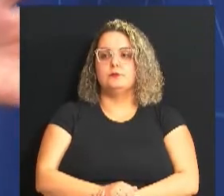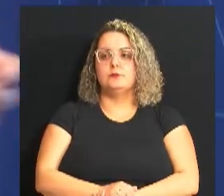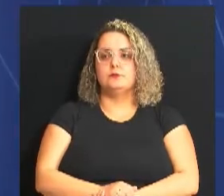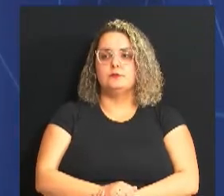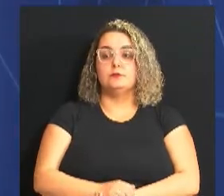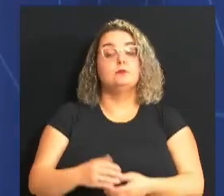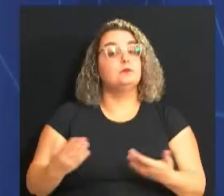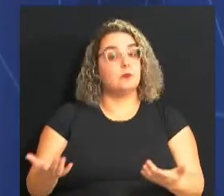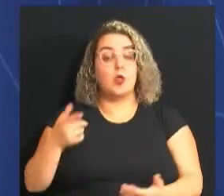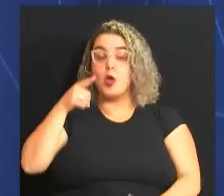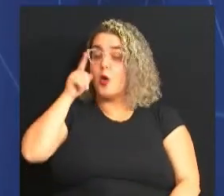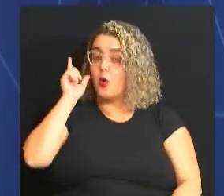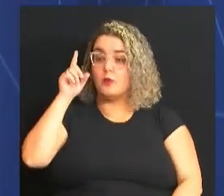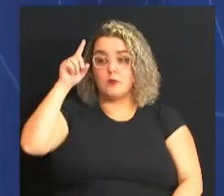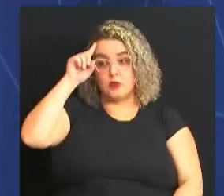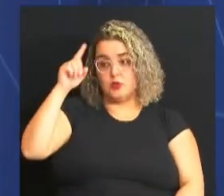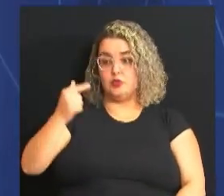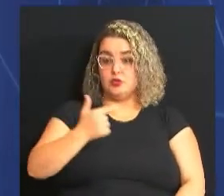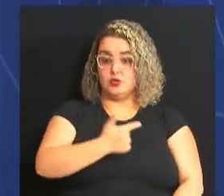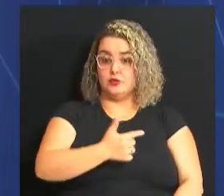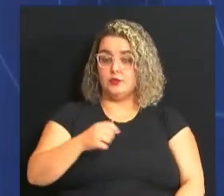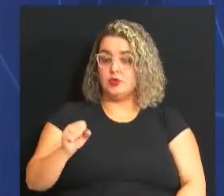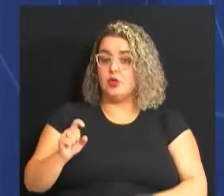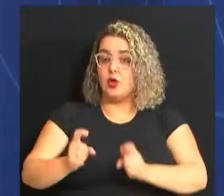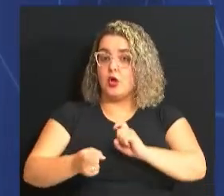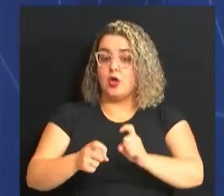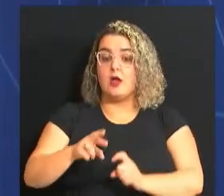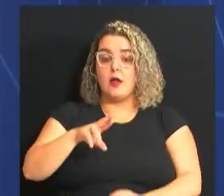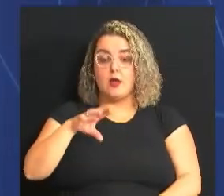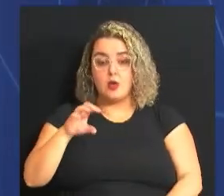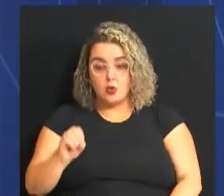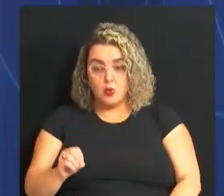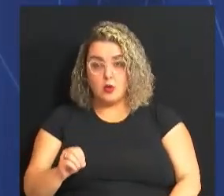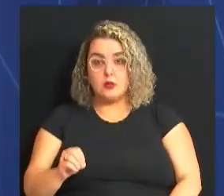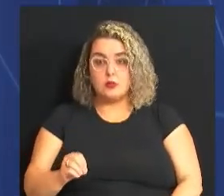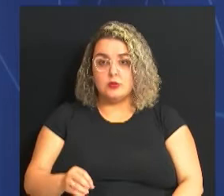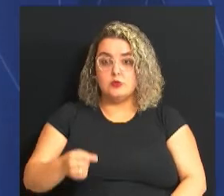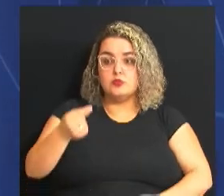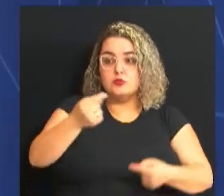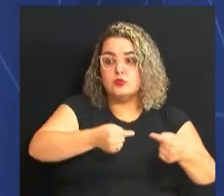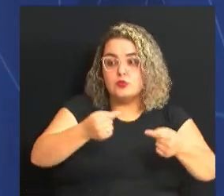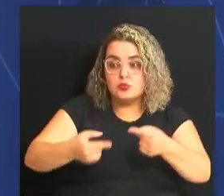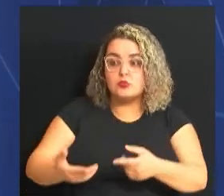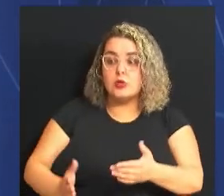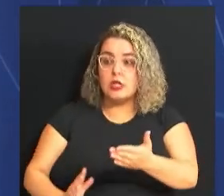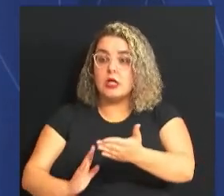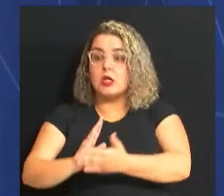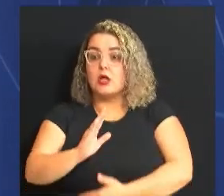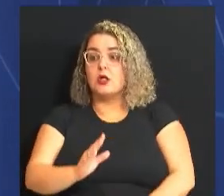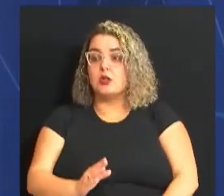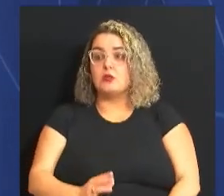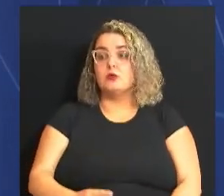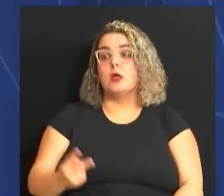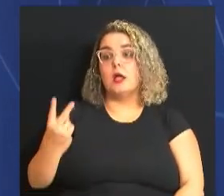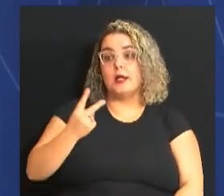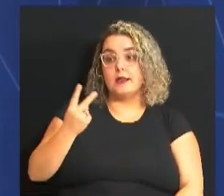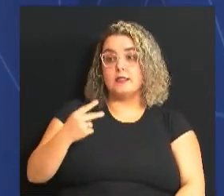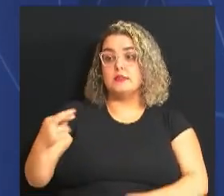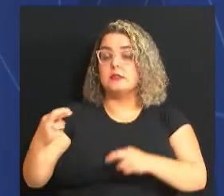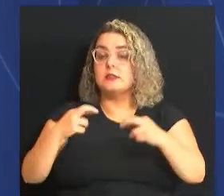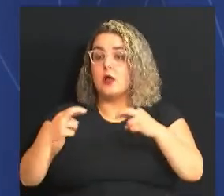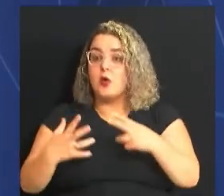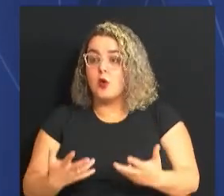E ontem foi dia da 28ª reunião ordinária, em que foi discutido e aprovado, em segunda análise,